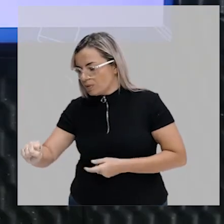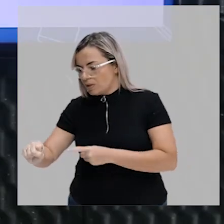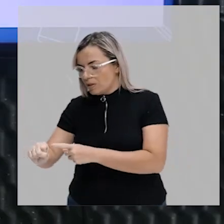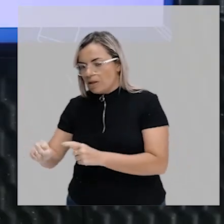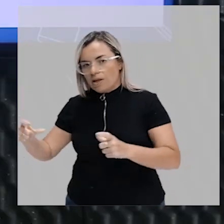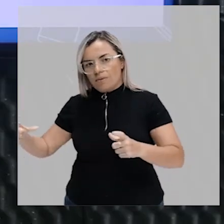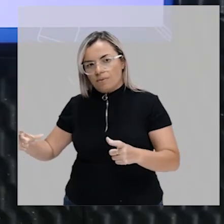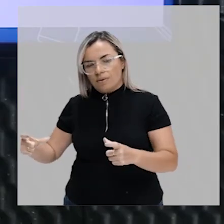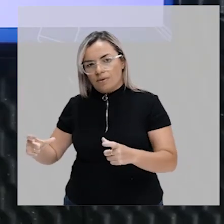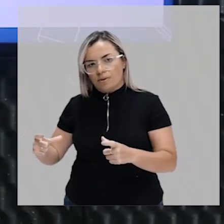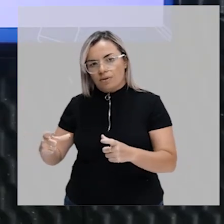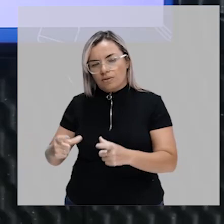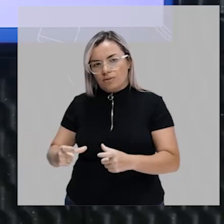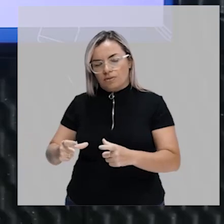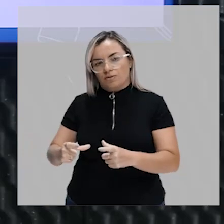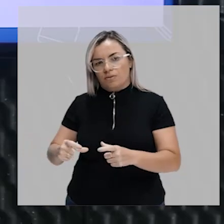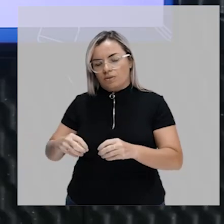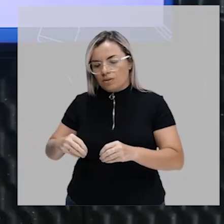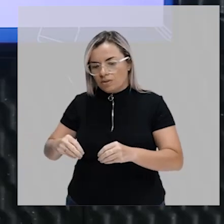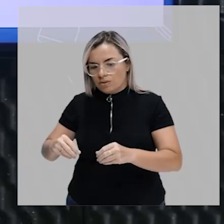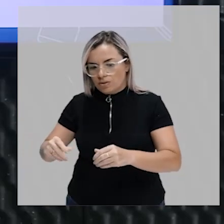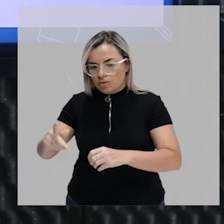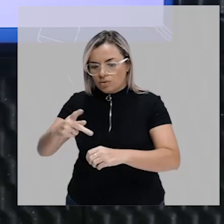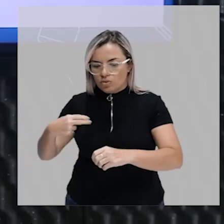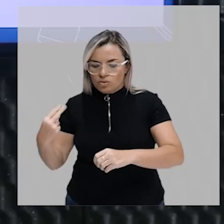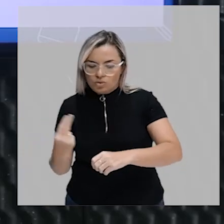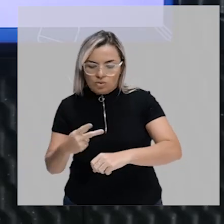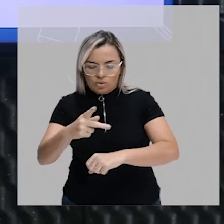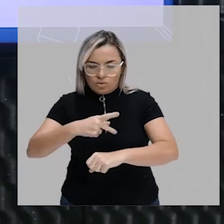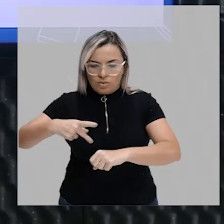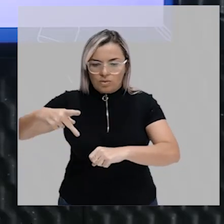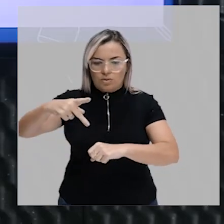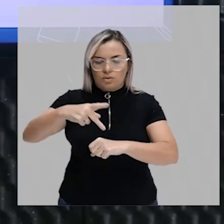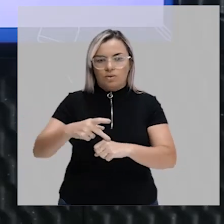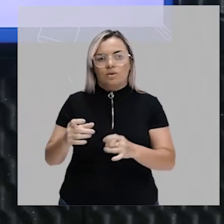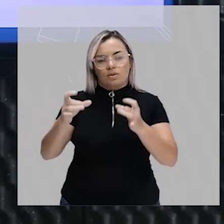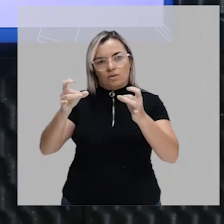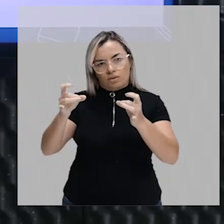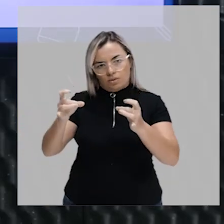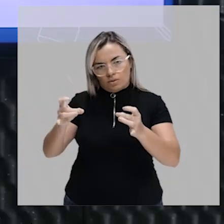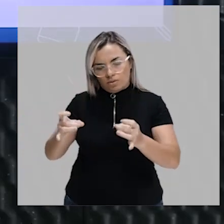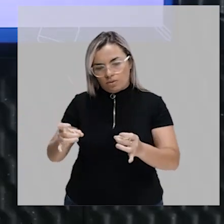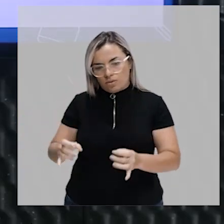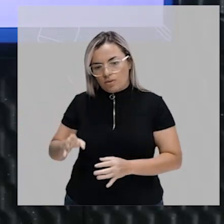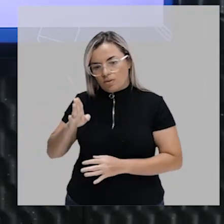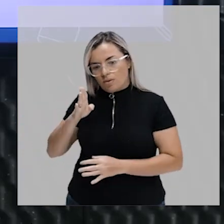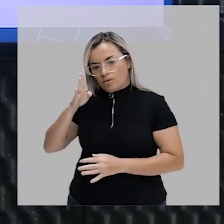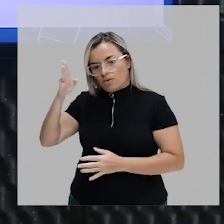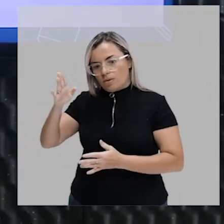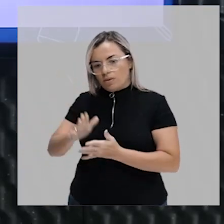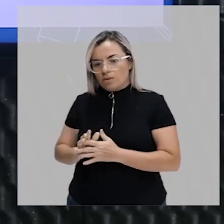extensão territorial do nosso país. Tá certo? E ela tem um grande destaque nas atividades agropecuárias, principalmente da atividade